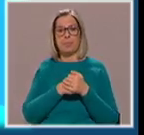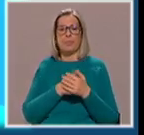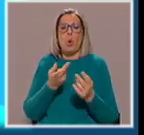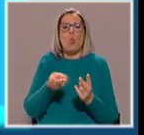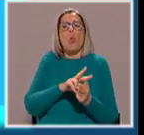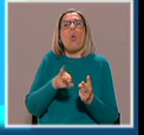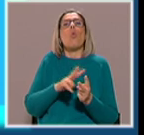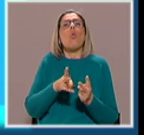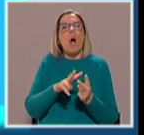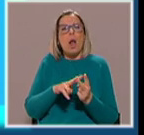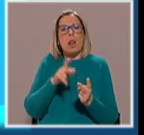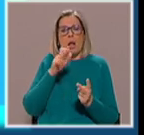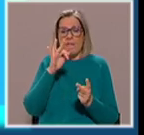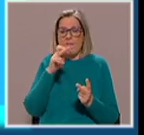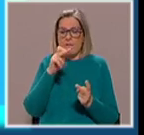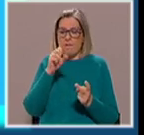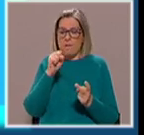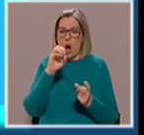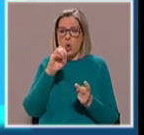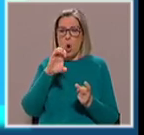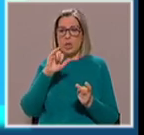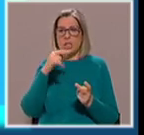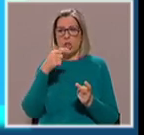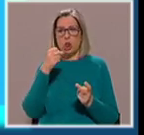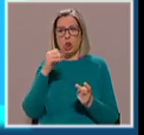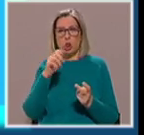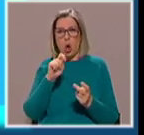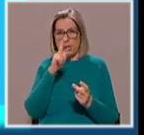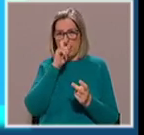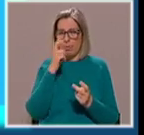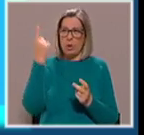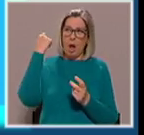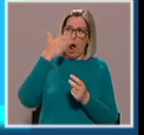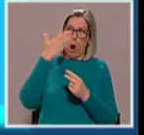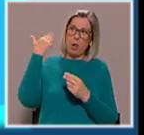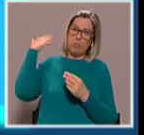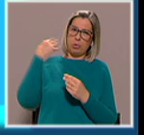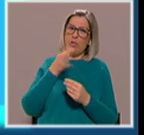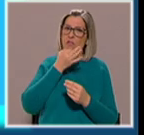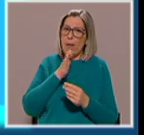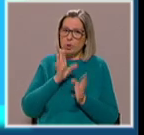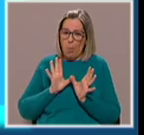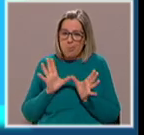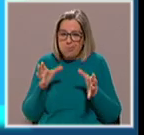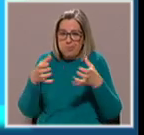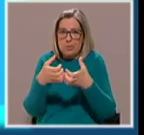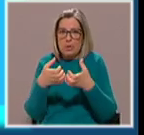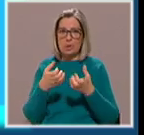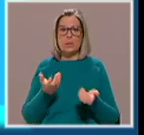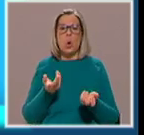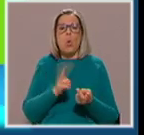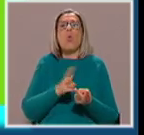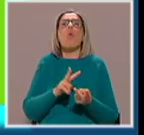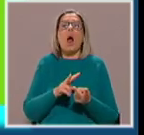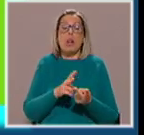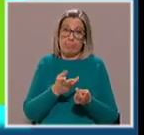Qual das imagens representa a fagocitose? Não sei se se lembram da aula dos micro-organismos, falámos sobre isto. Fagocitose, qual é que será? É